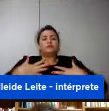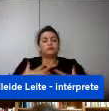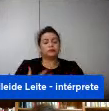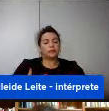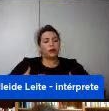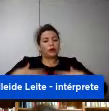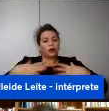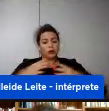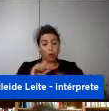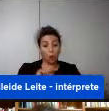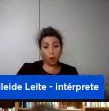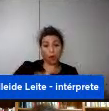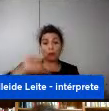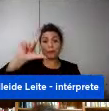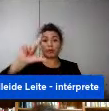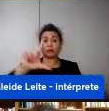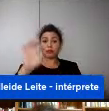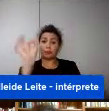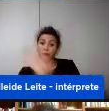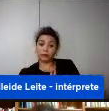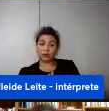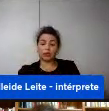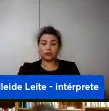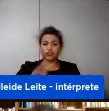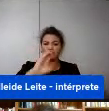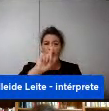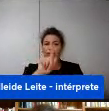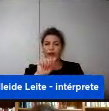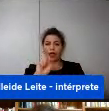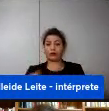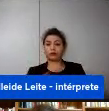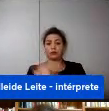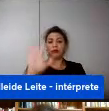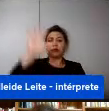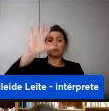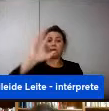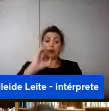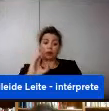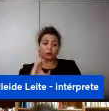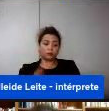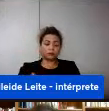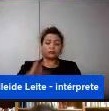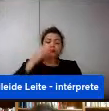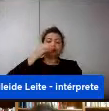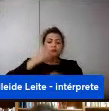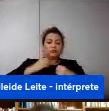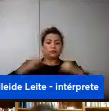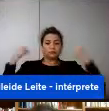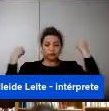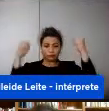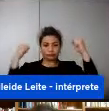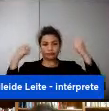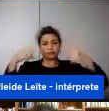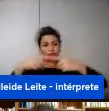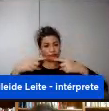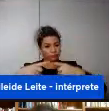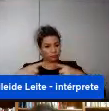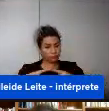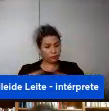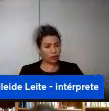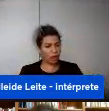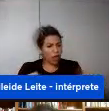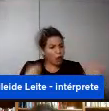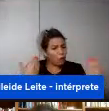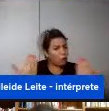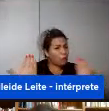na porcentagem de gás carbônico, né, ela só pode estar relacionada com exercício físico. Então, a